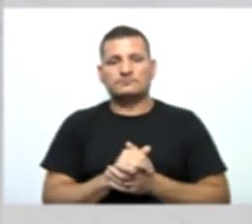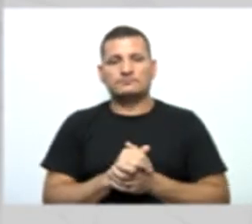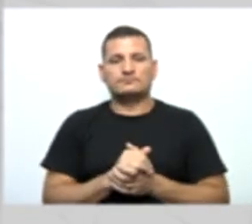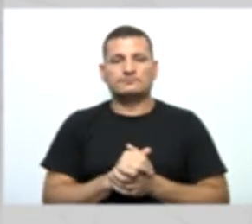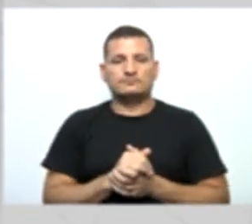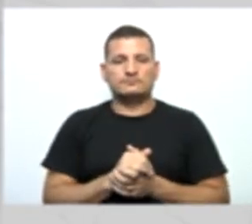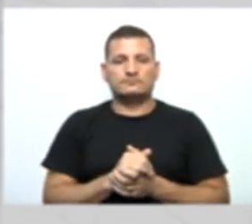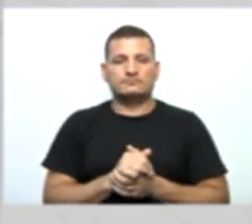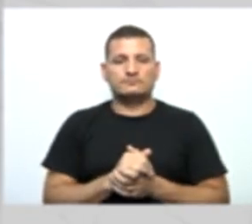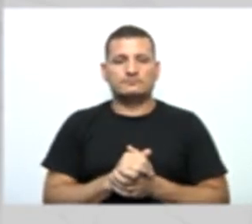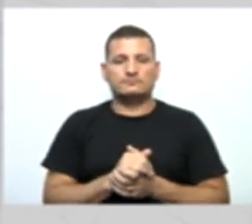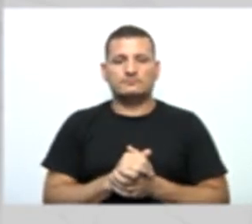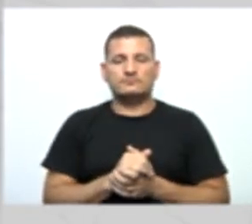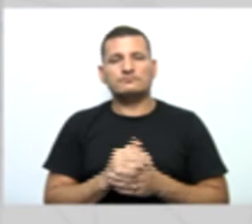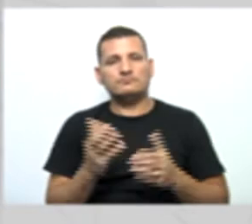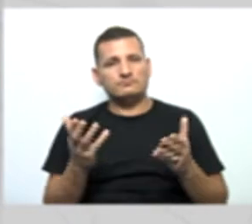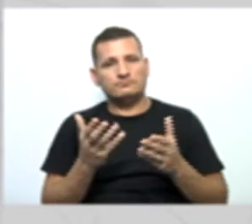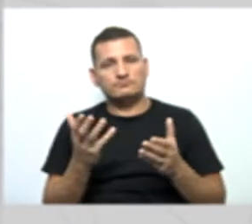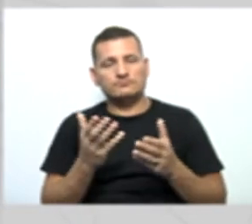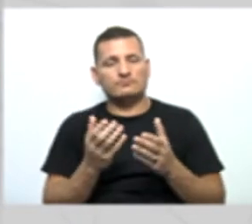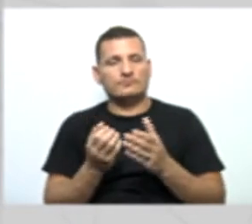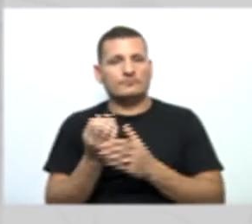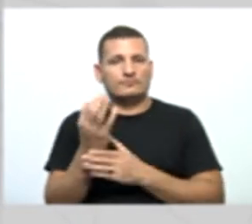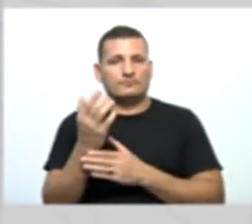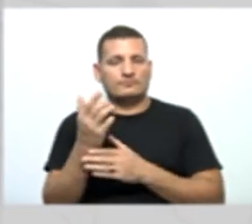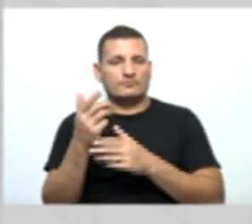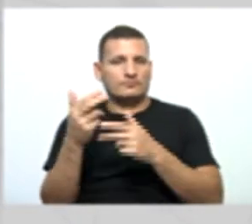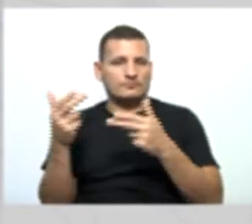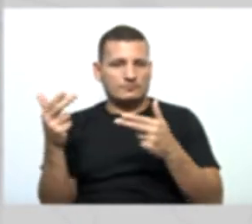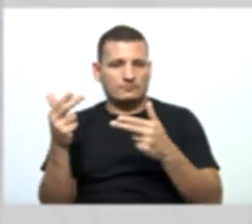aqui um objeto para mostrar para você